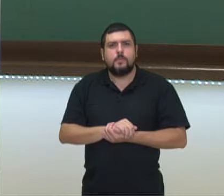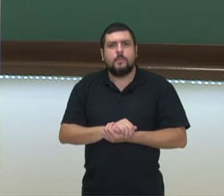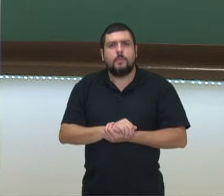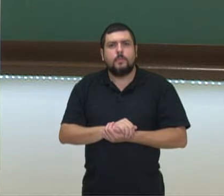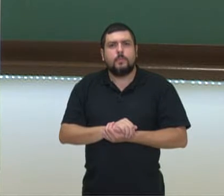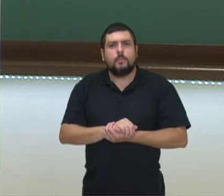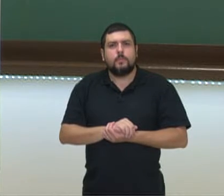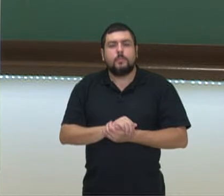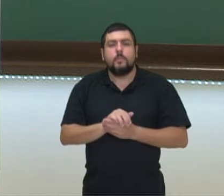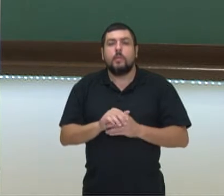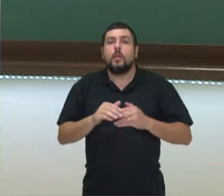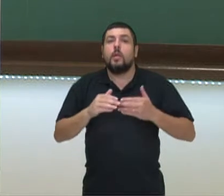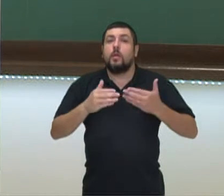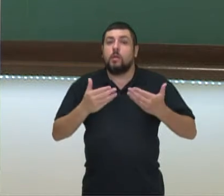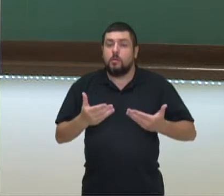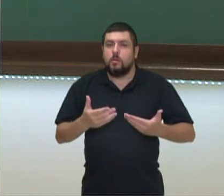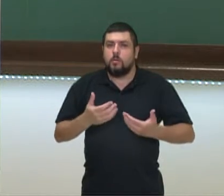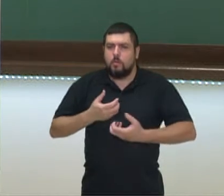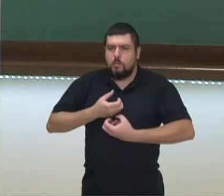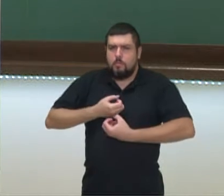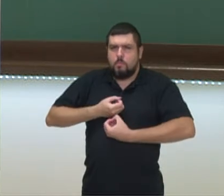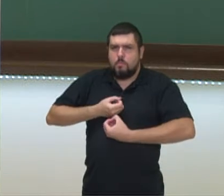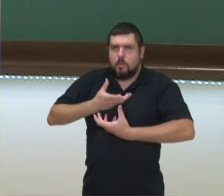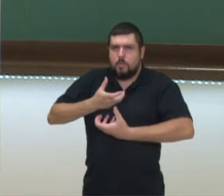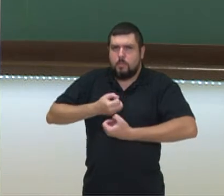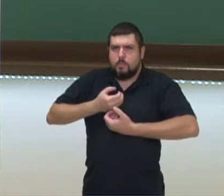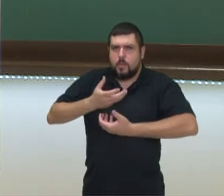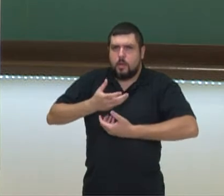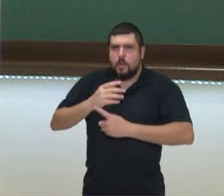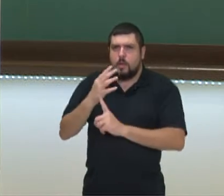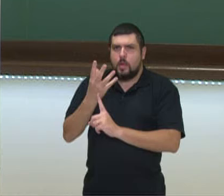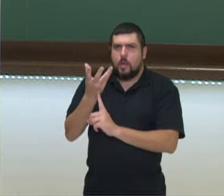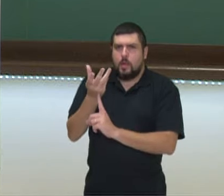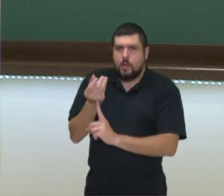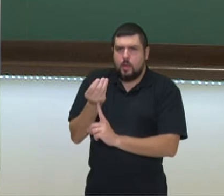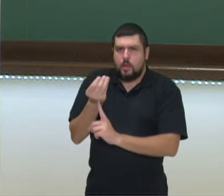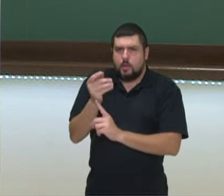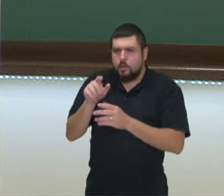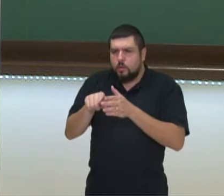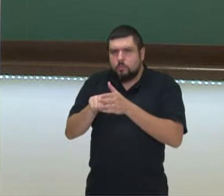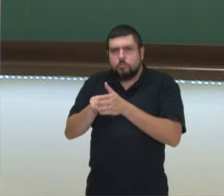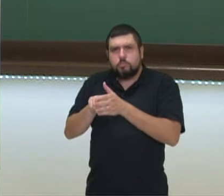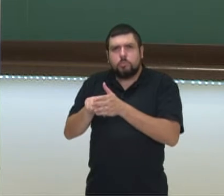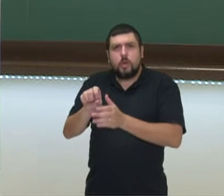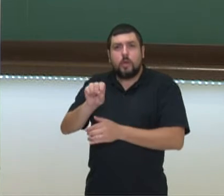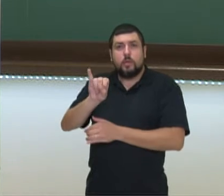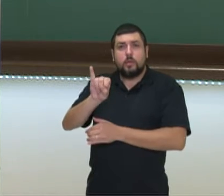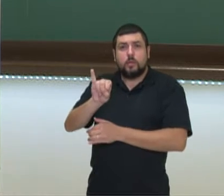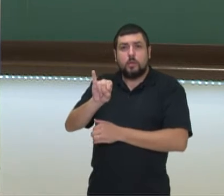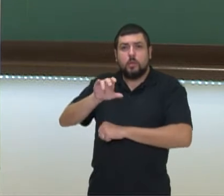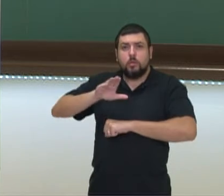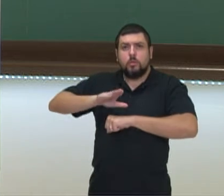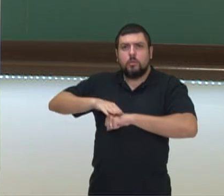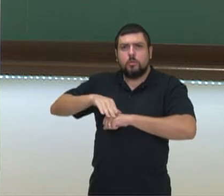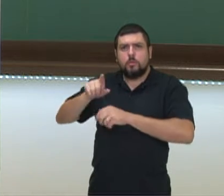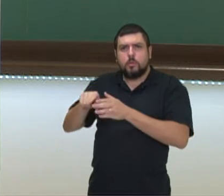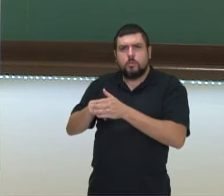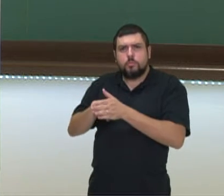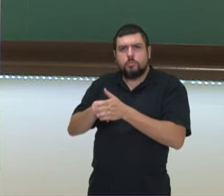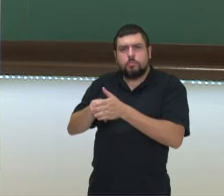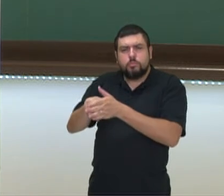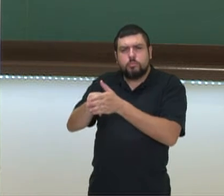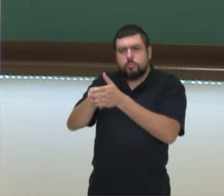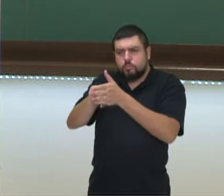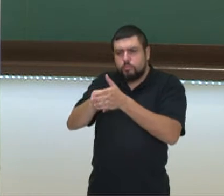gente conseguir estudar, compreender essas primeiras expressões que nós temos acesso do homem da pré-história, né,